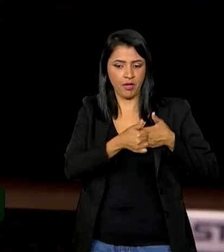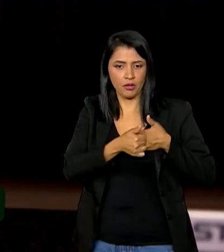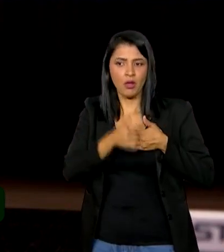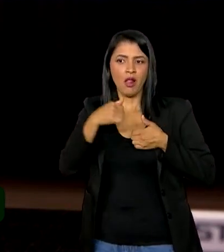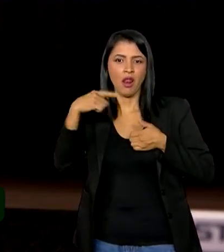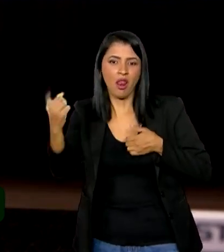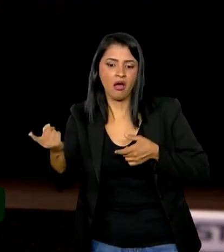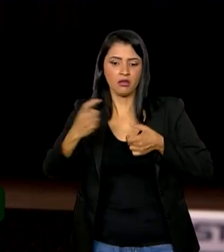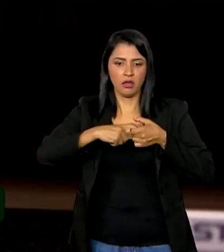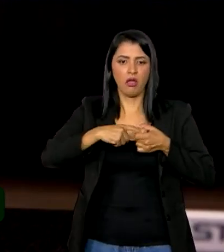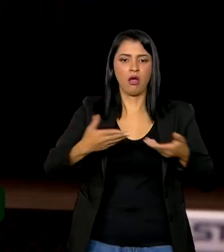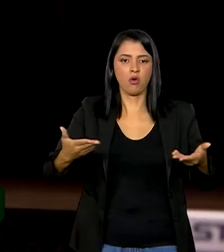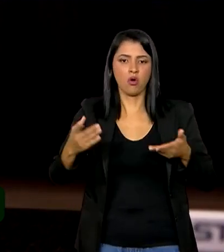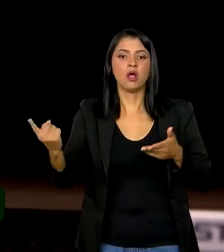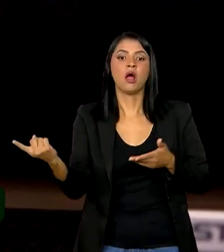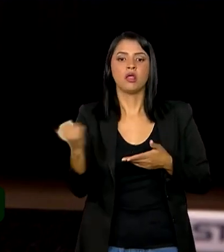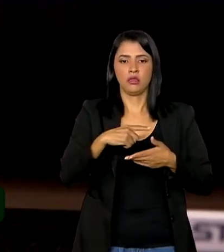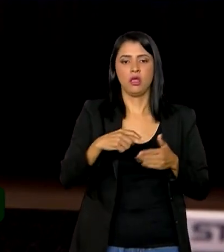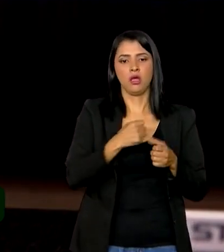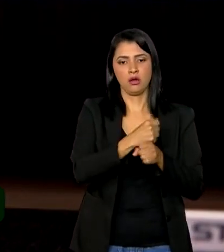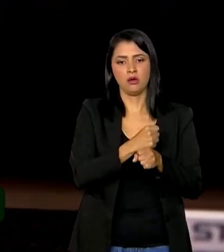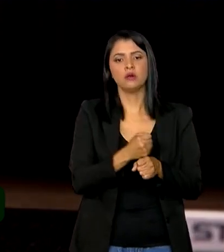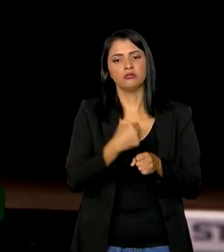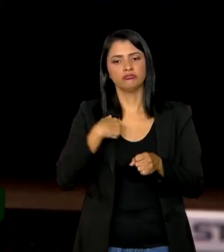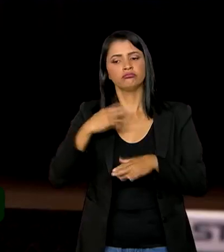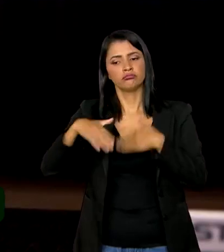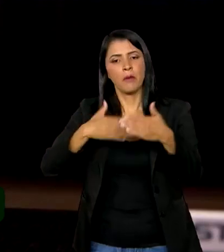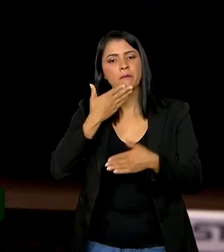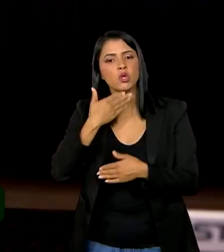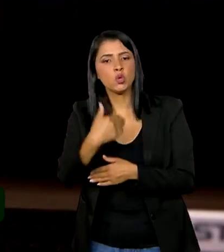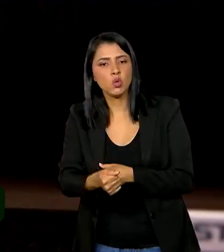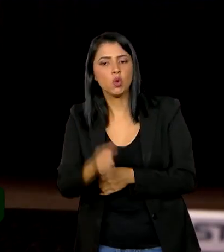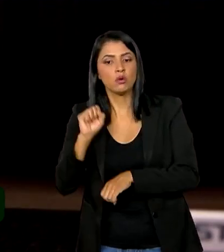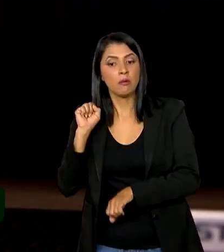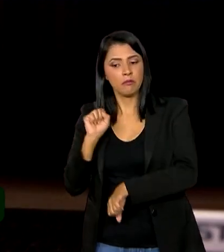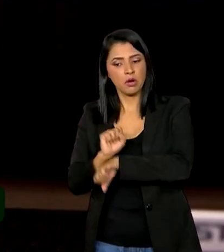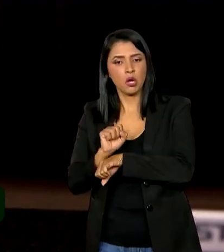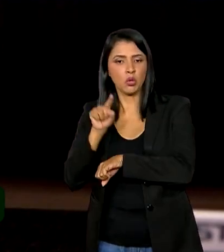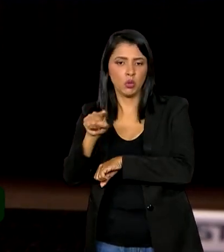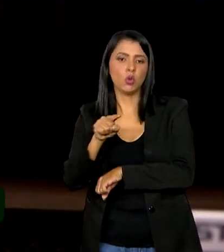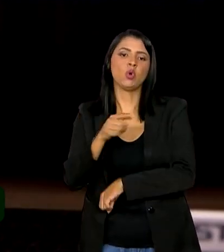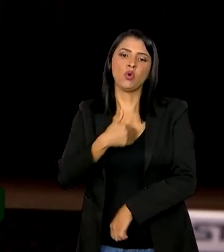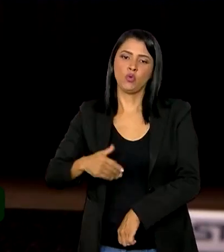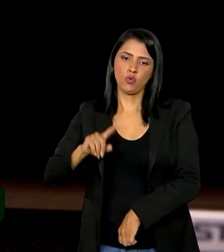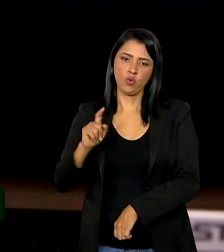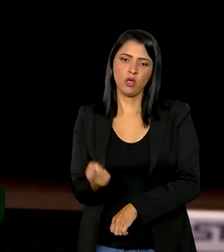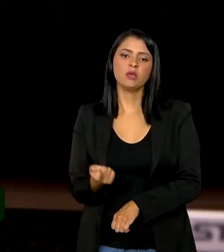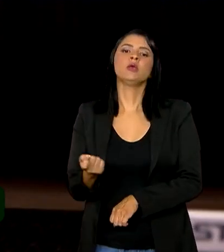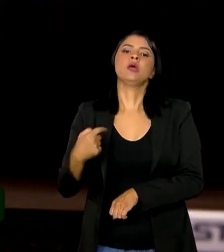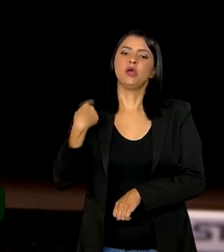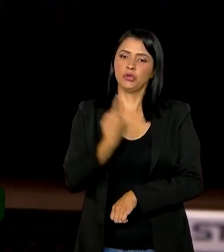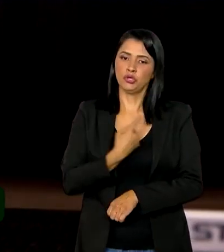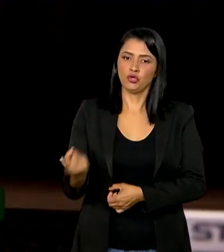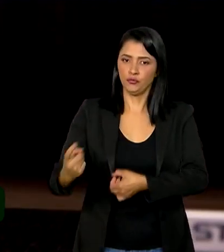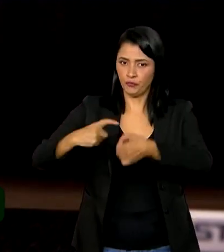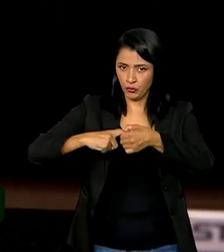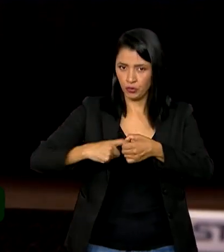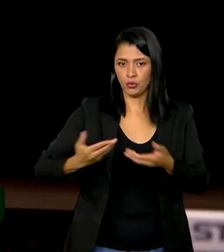reunião com o Conselho Nacional de Secretários Estaduais de Saúde e Municipais de Saúde e uma reunião também